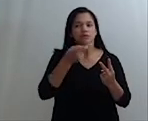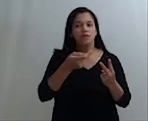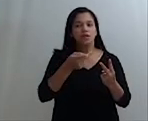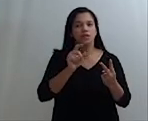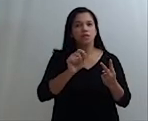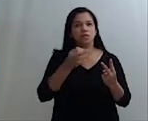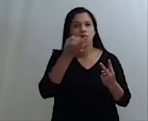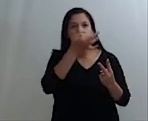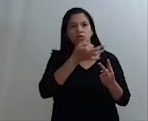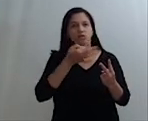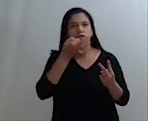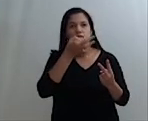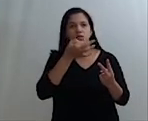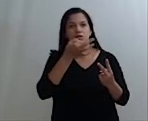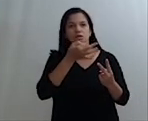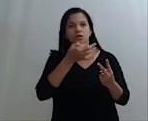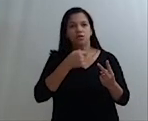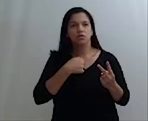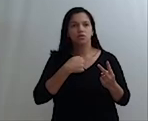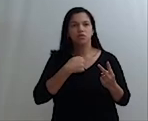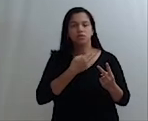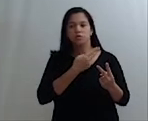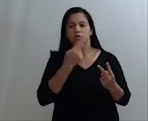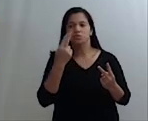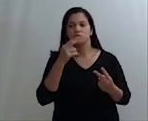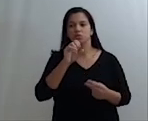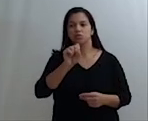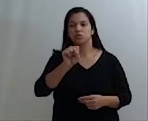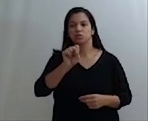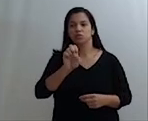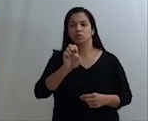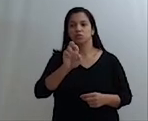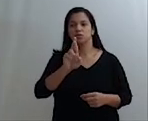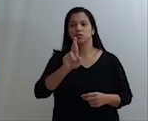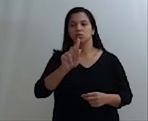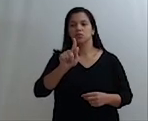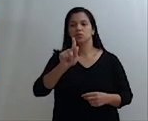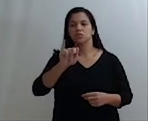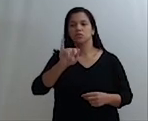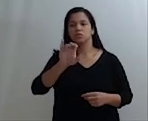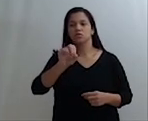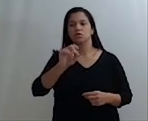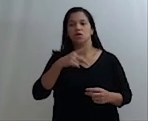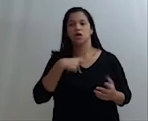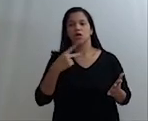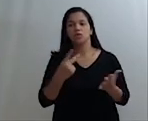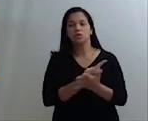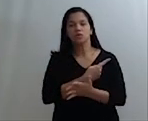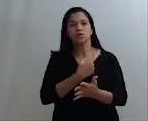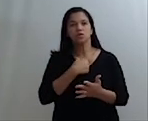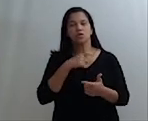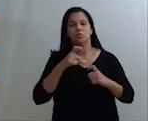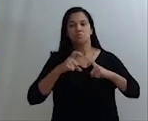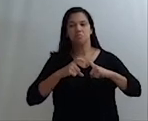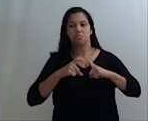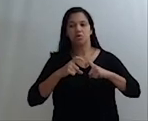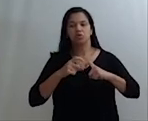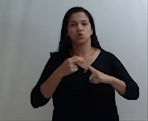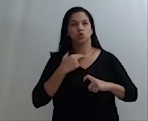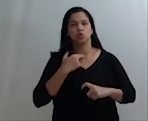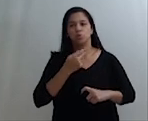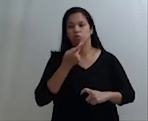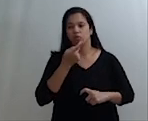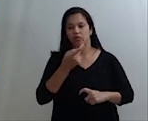tarde Sérgio Vanderlei meu colega teve que passar por um um procedimento Zinho médico e não vai não vai sustentar somente eu